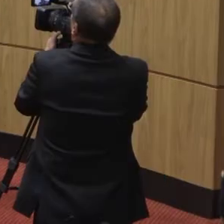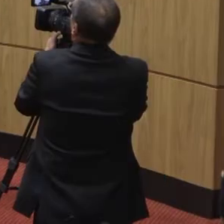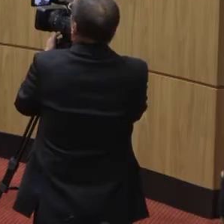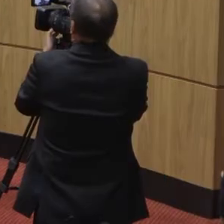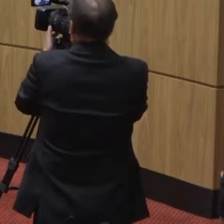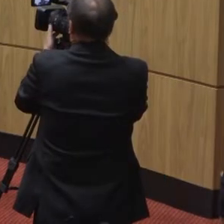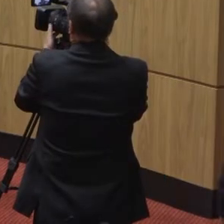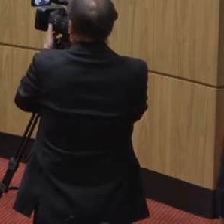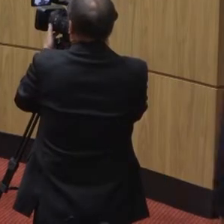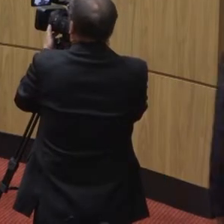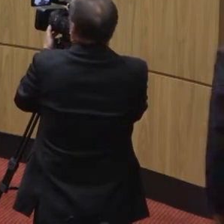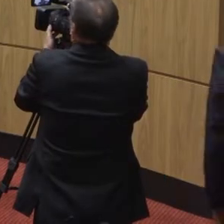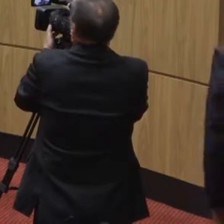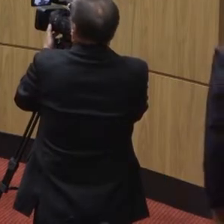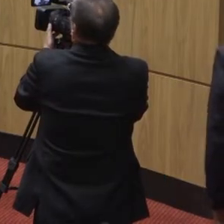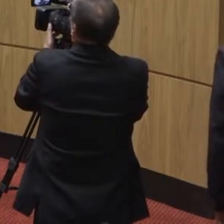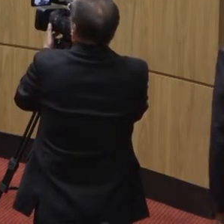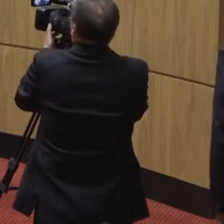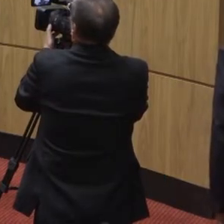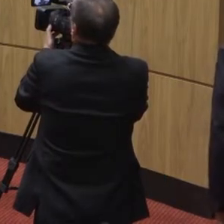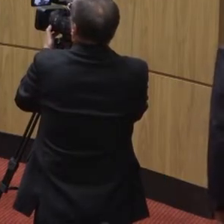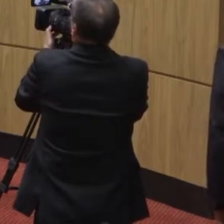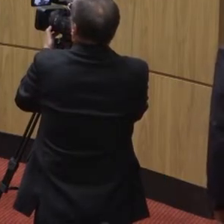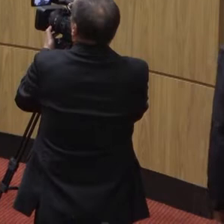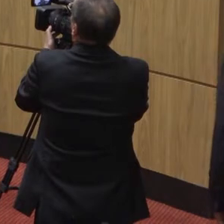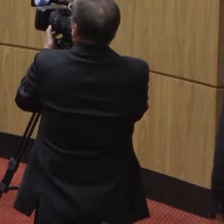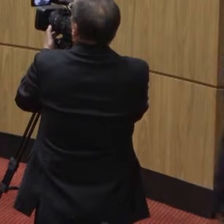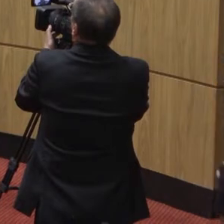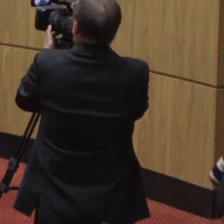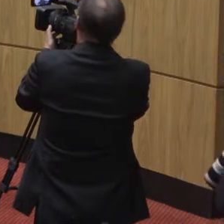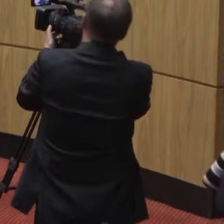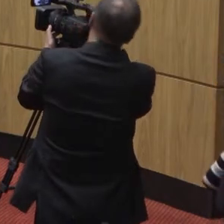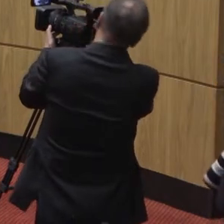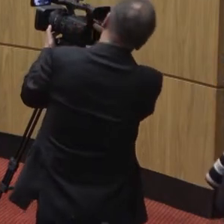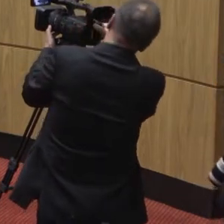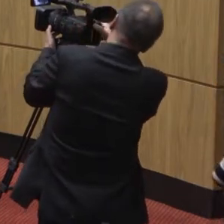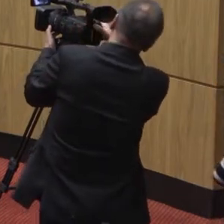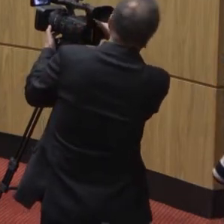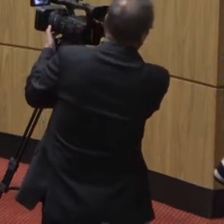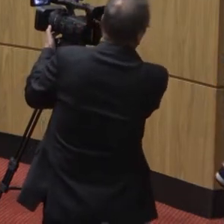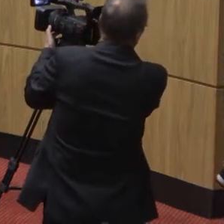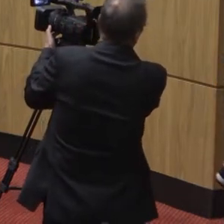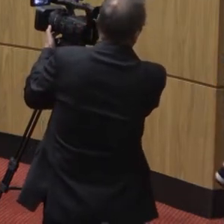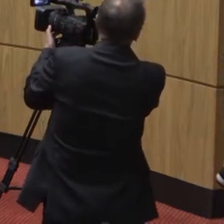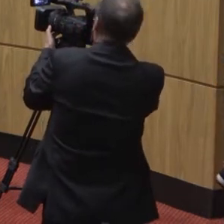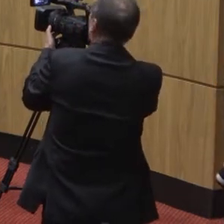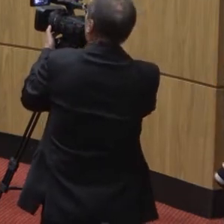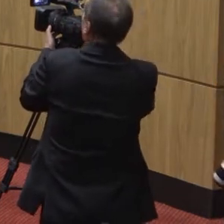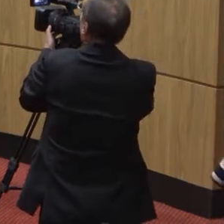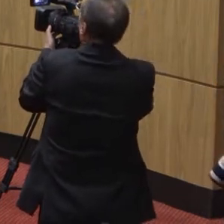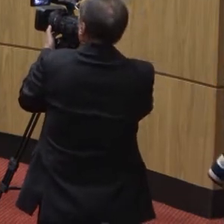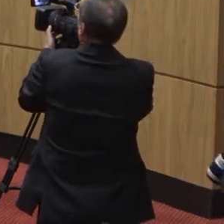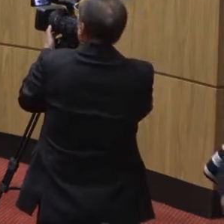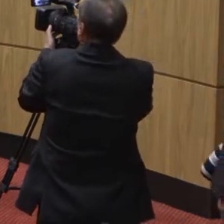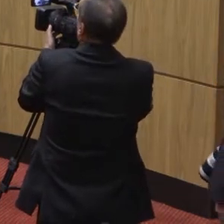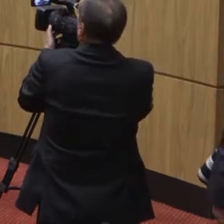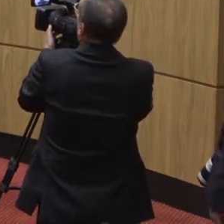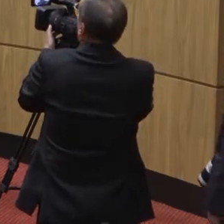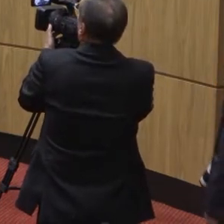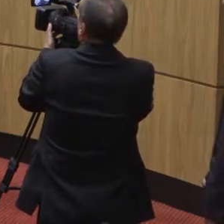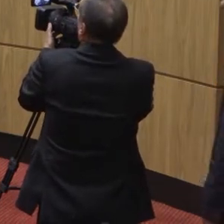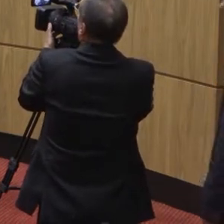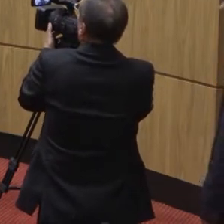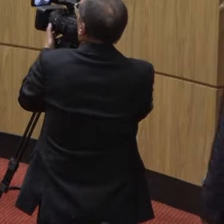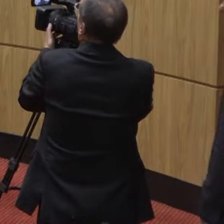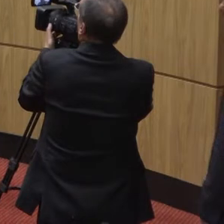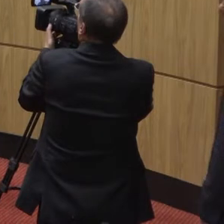reuniu-se a Assembleia Legislativa em sessão ordinária à venda um por um regimental o